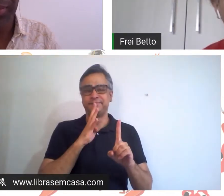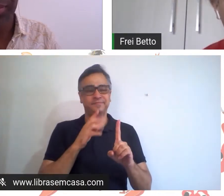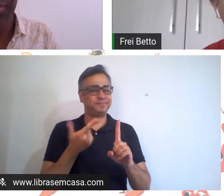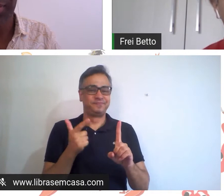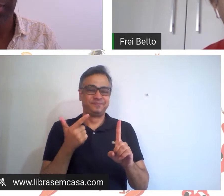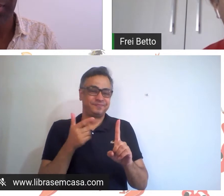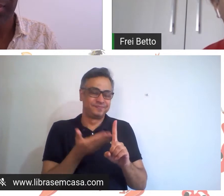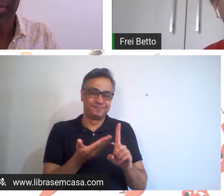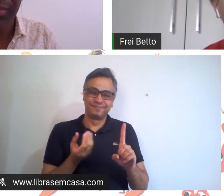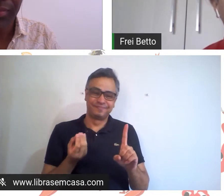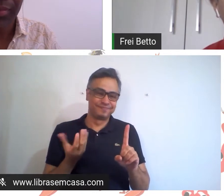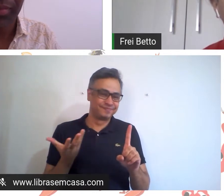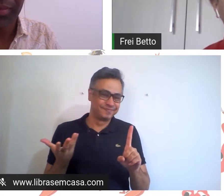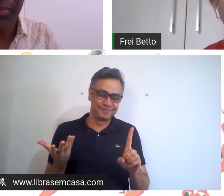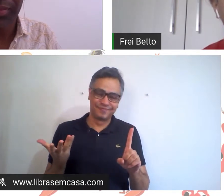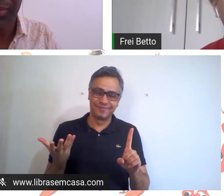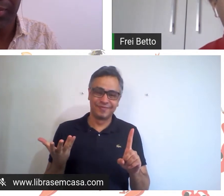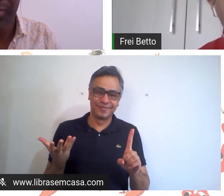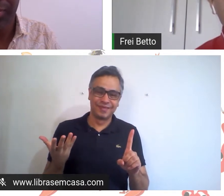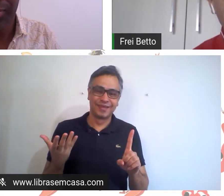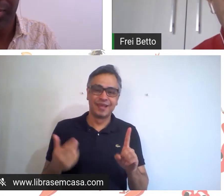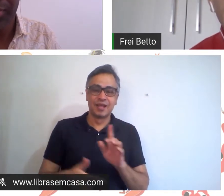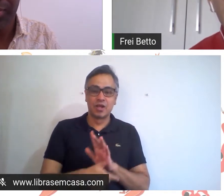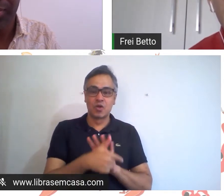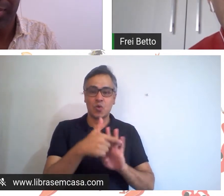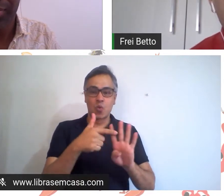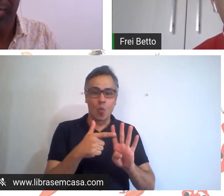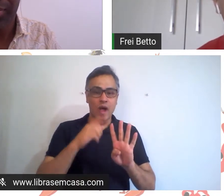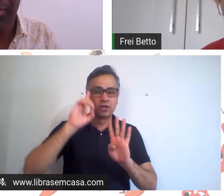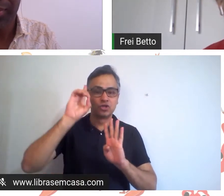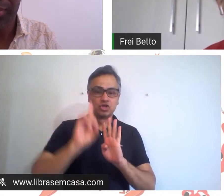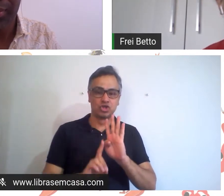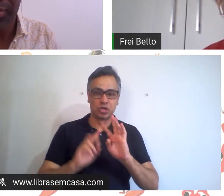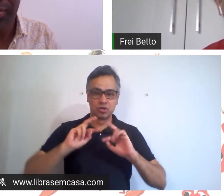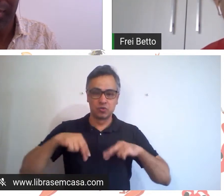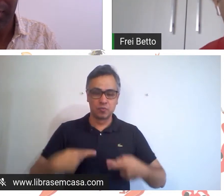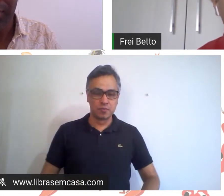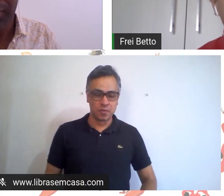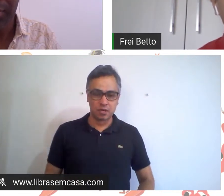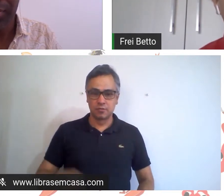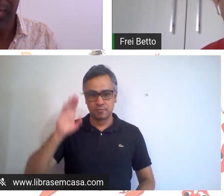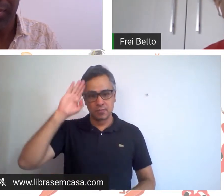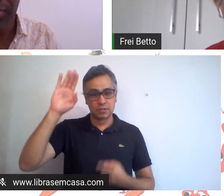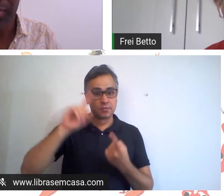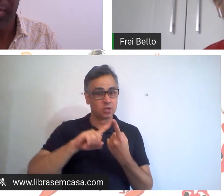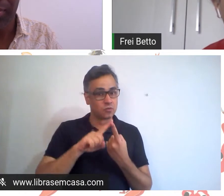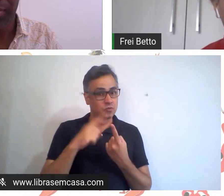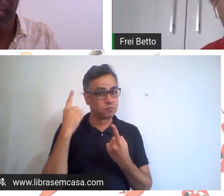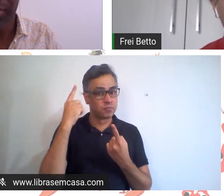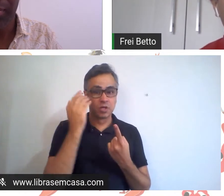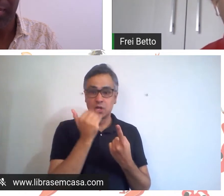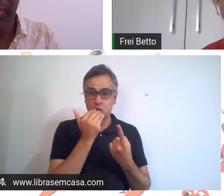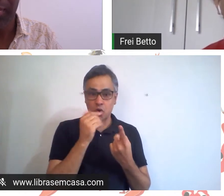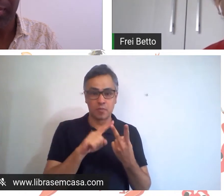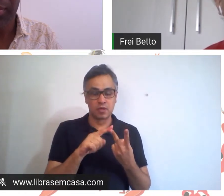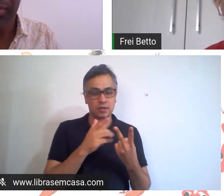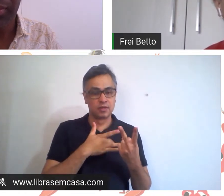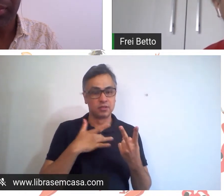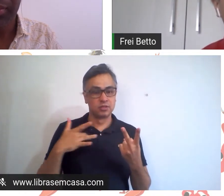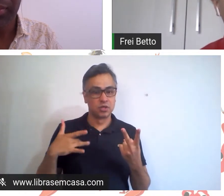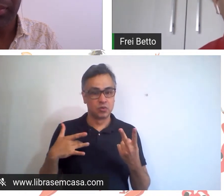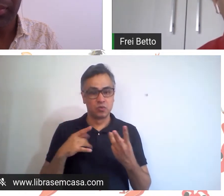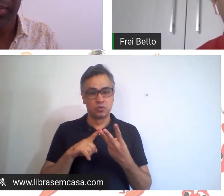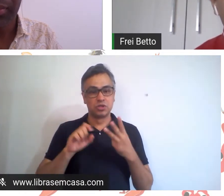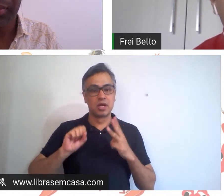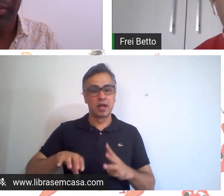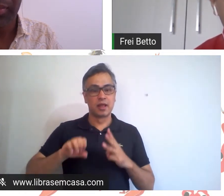Os 4 direitos humanos fundamentais pela ordem são alimentação, saúde,